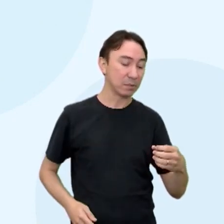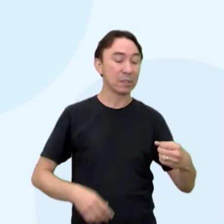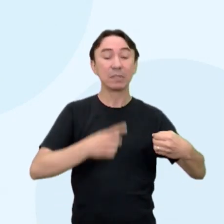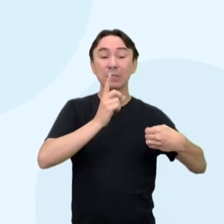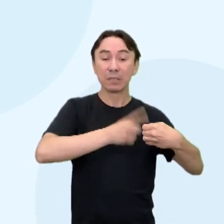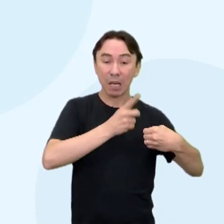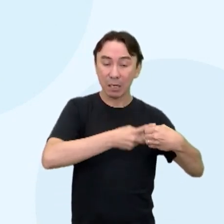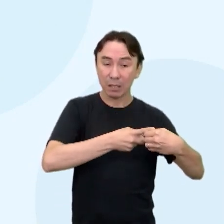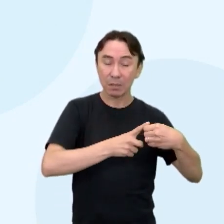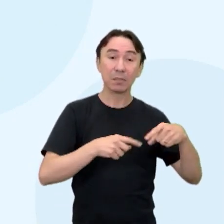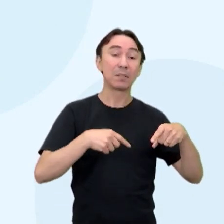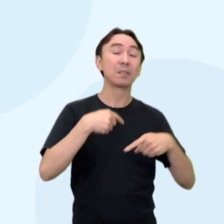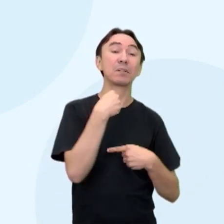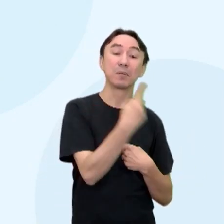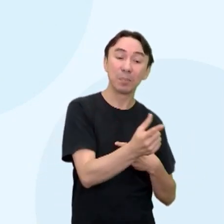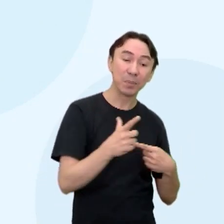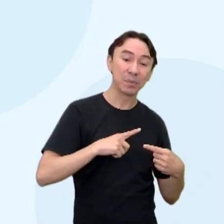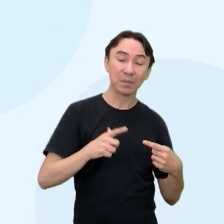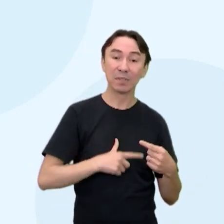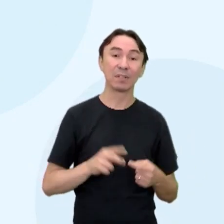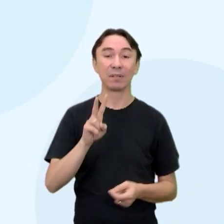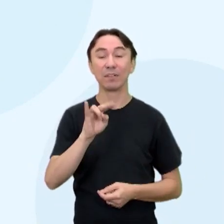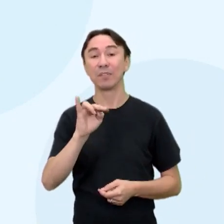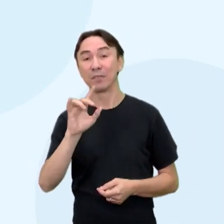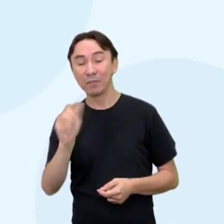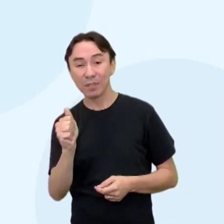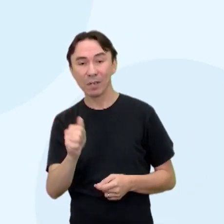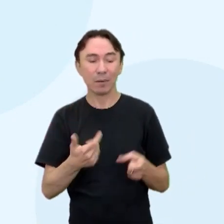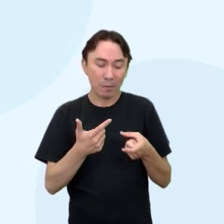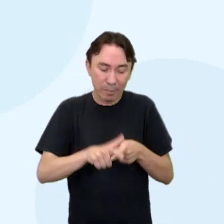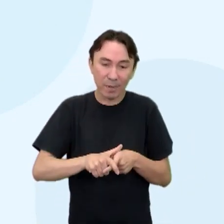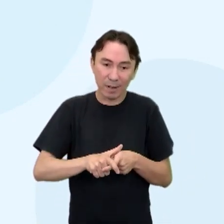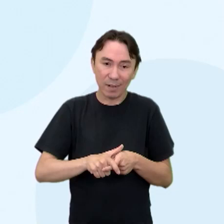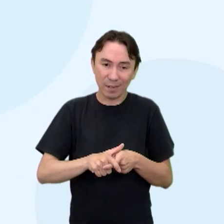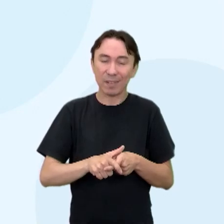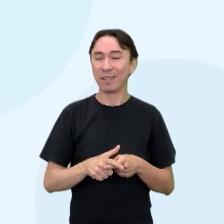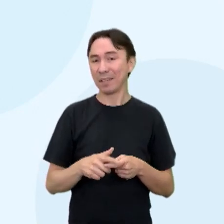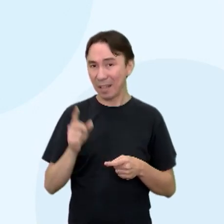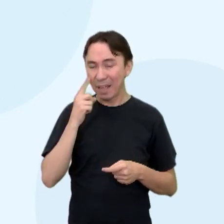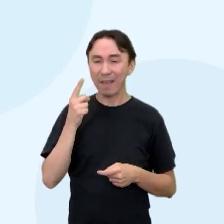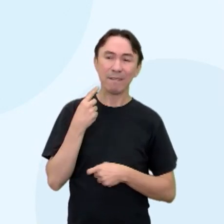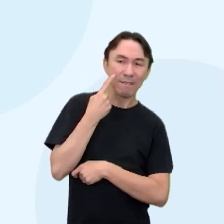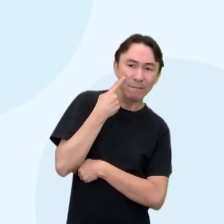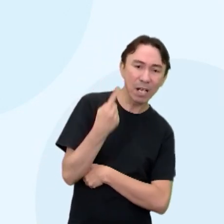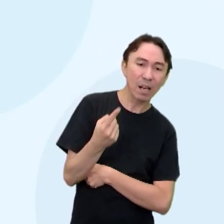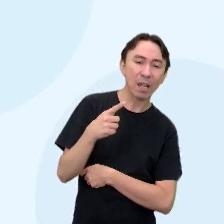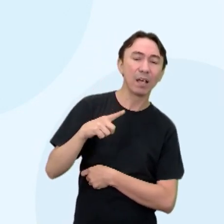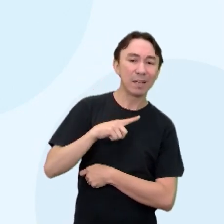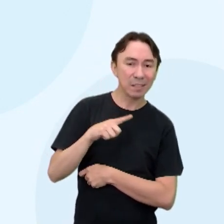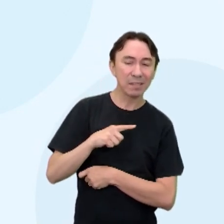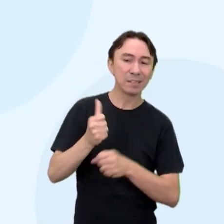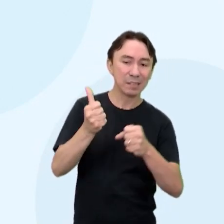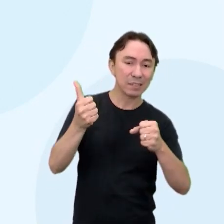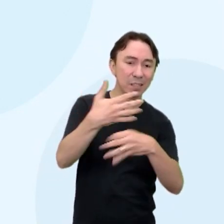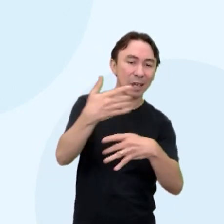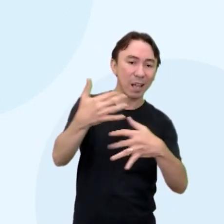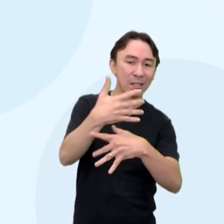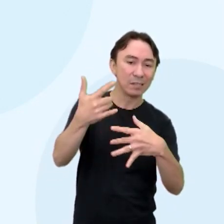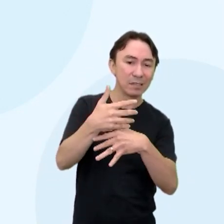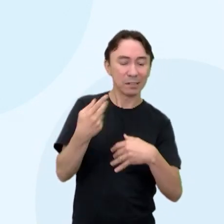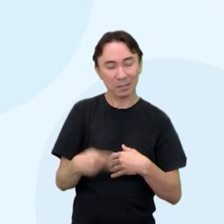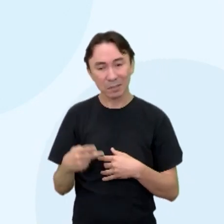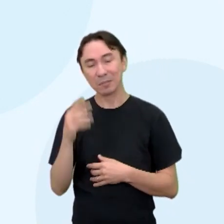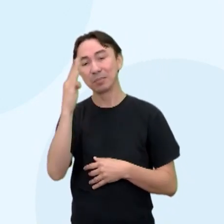vila. Então era dessa maneira que se observava aí as cidades aqui no Brasil. Então tendo a principal cidade sendo